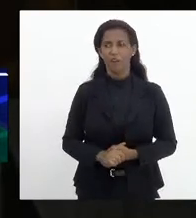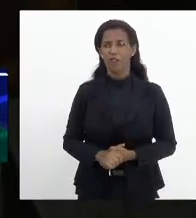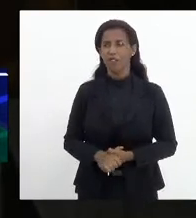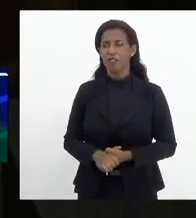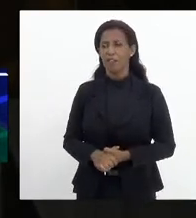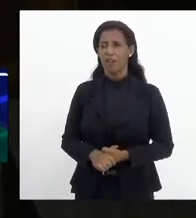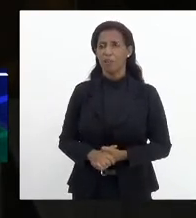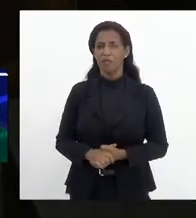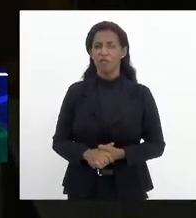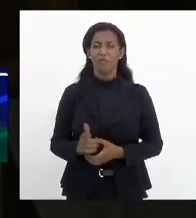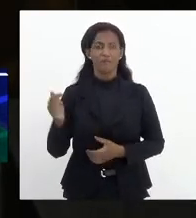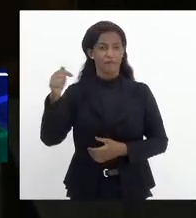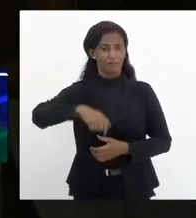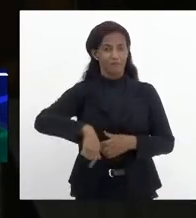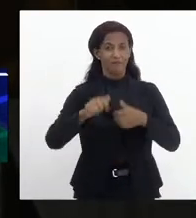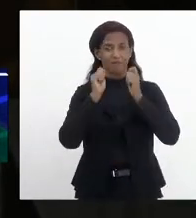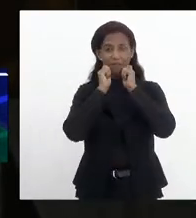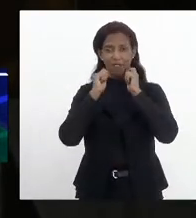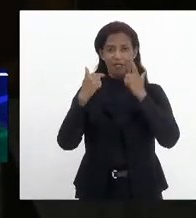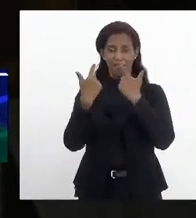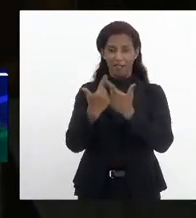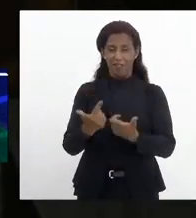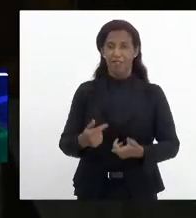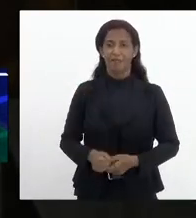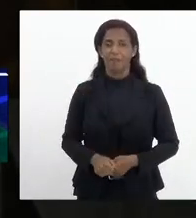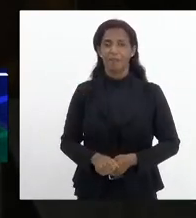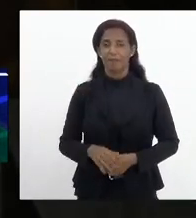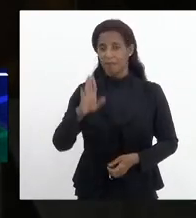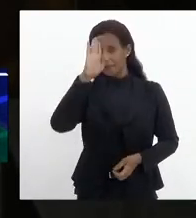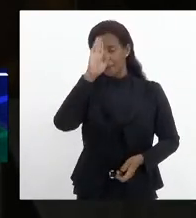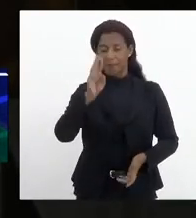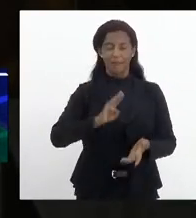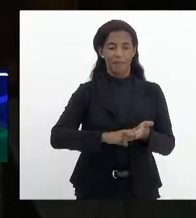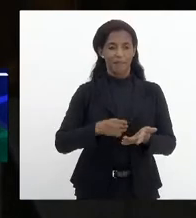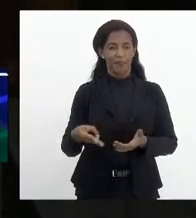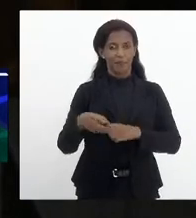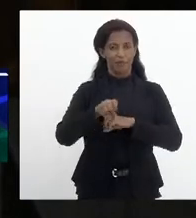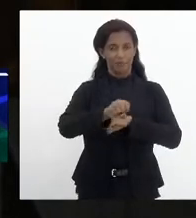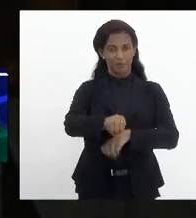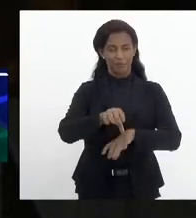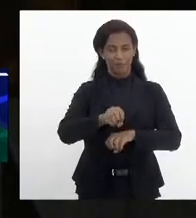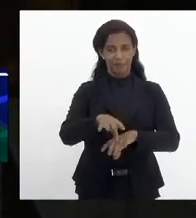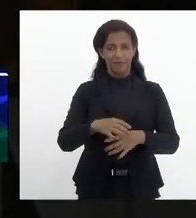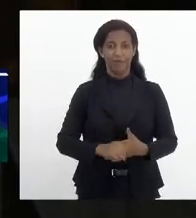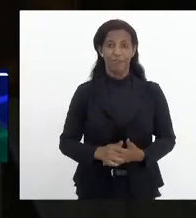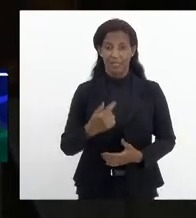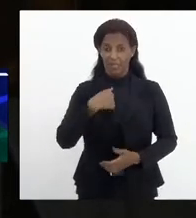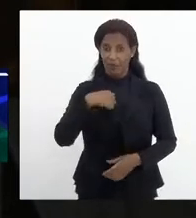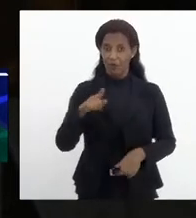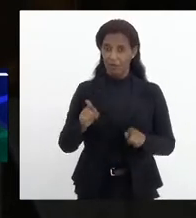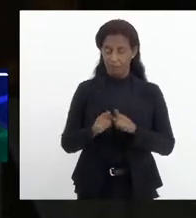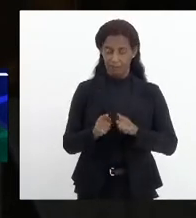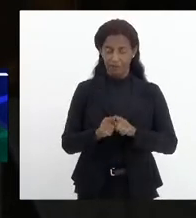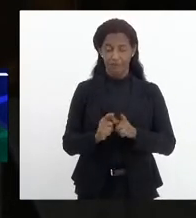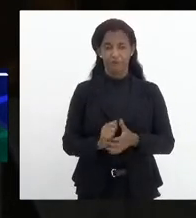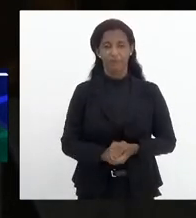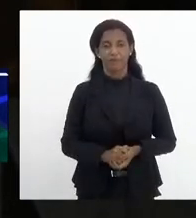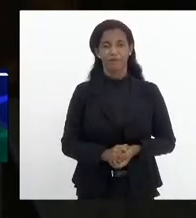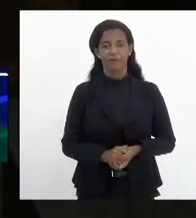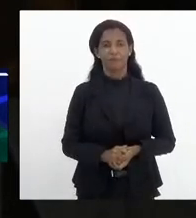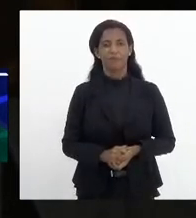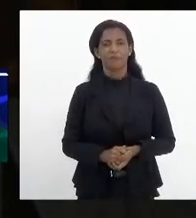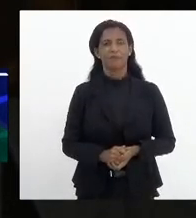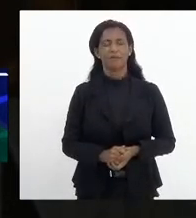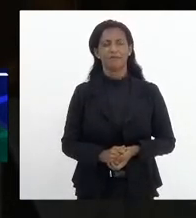25%. Esta casa, principalmente os membros da Comissão de Educação, e eu também, nos